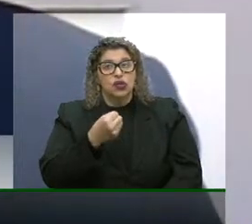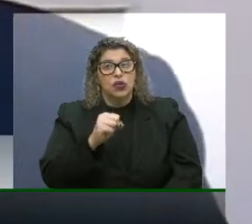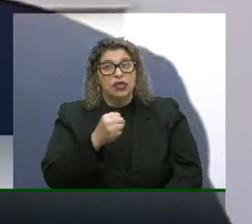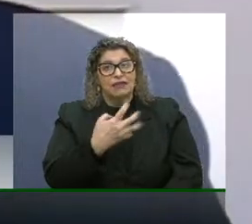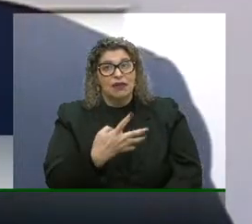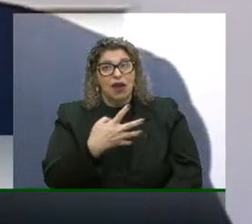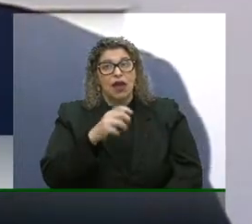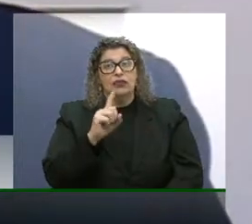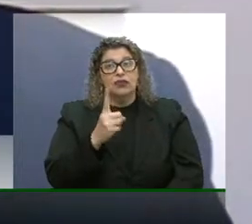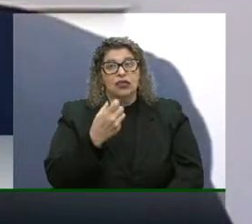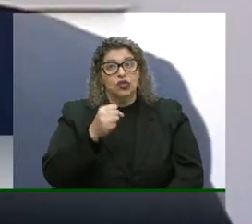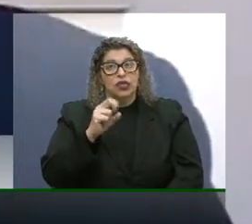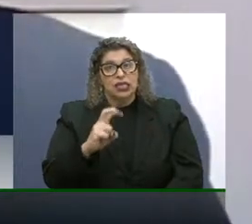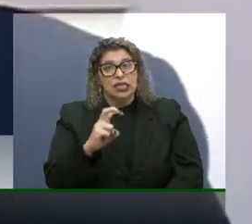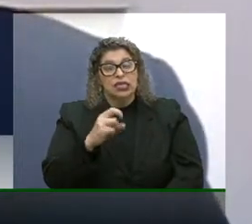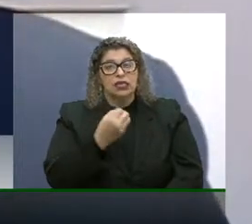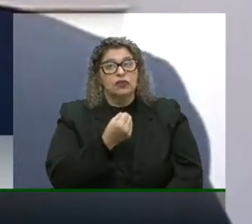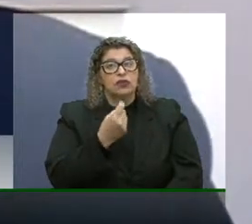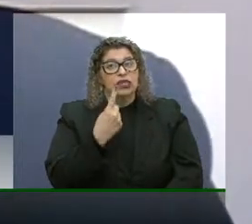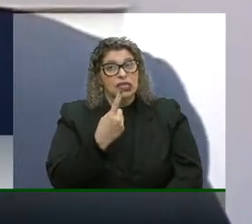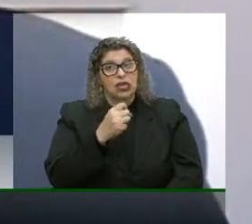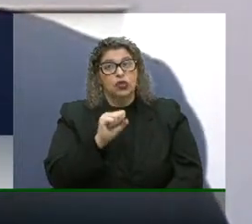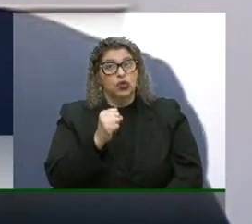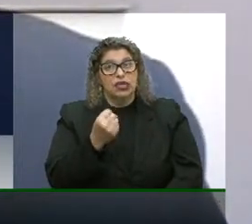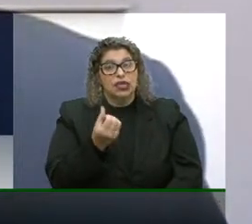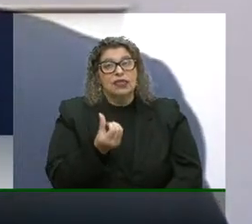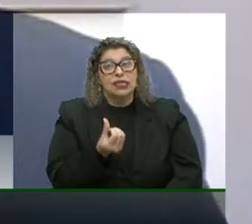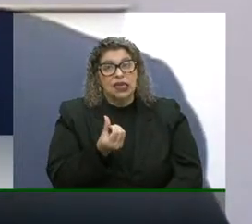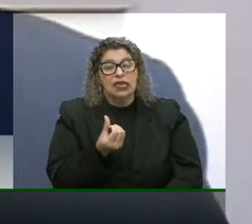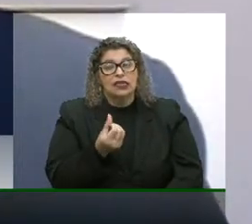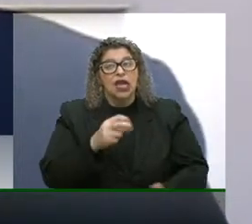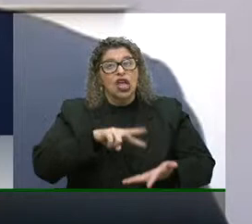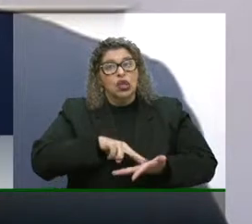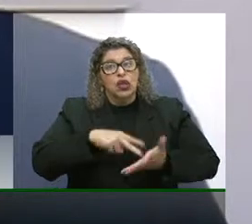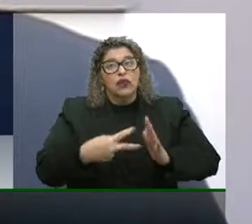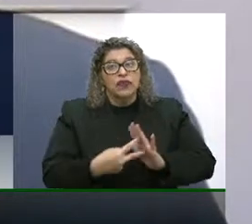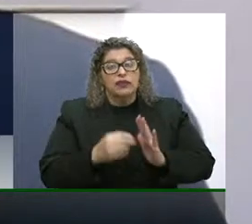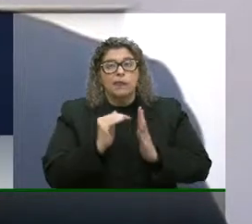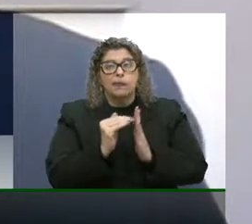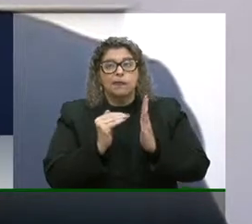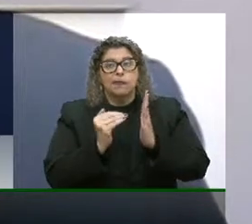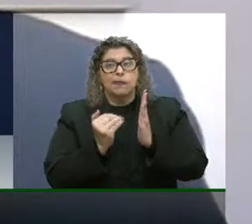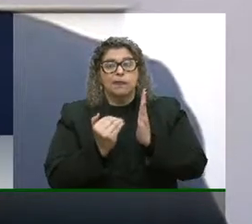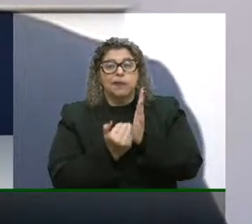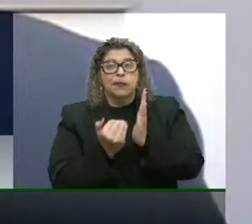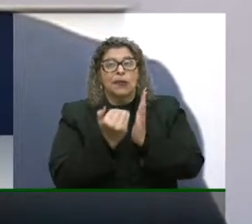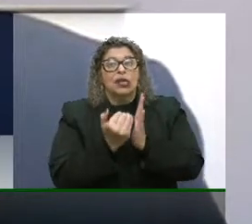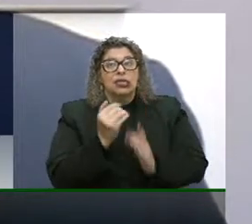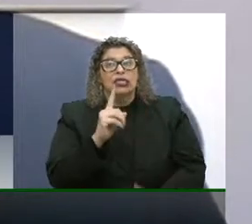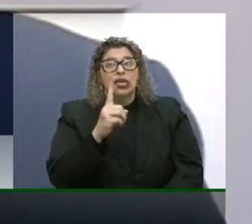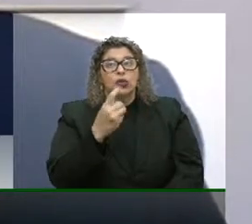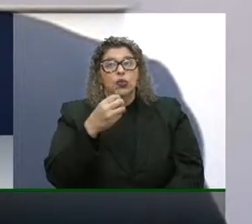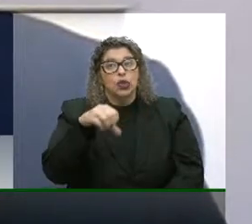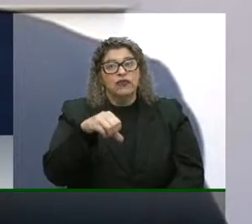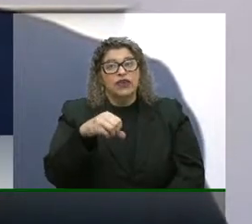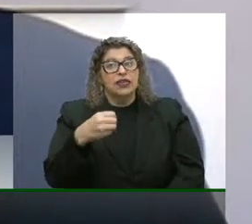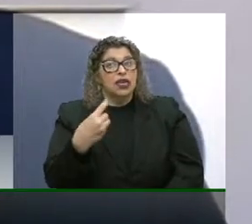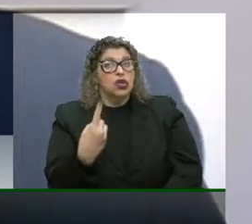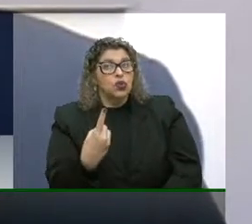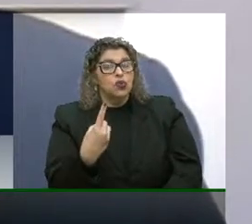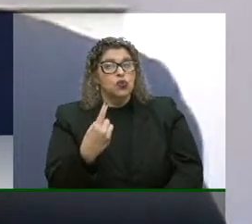e, da mesma forma, possibilitar a inversão da ordem, colocando o projeto 191, que estava na frente, em